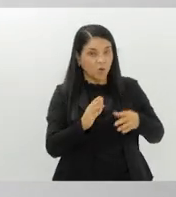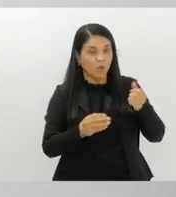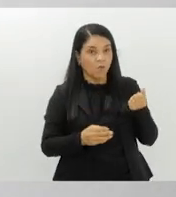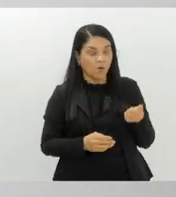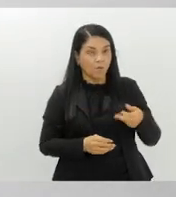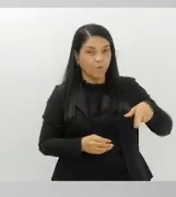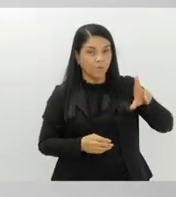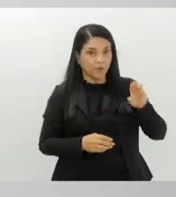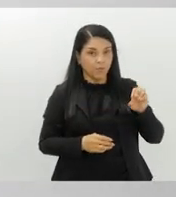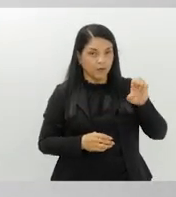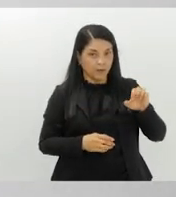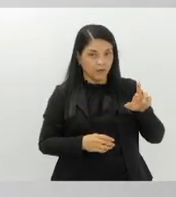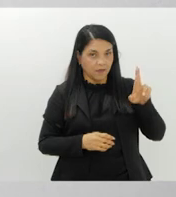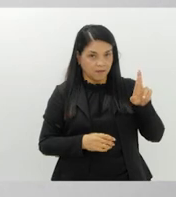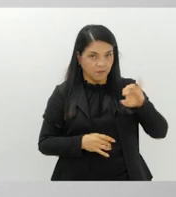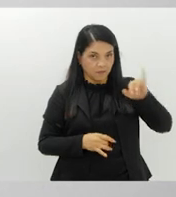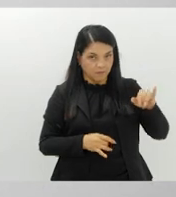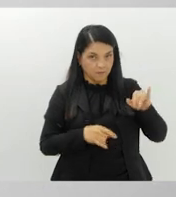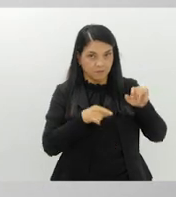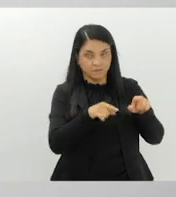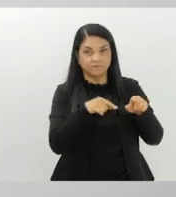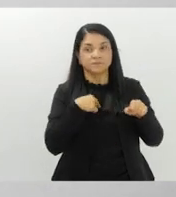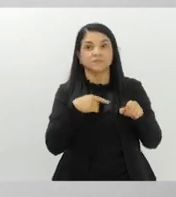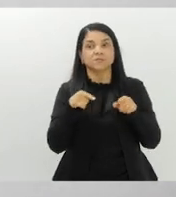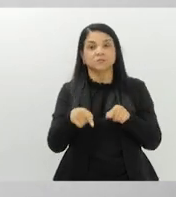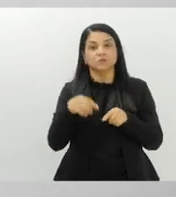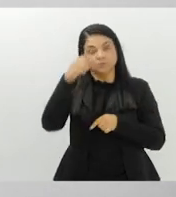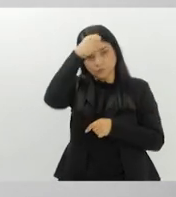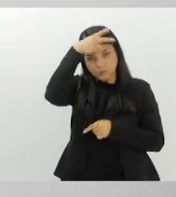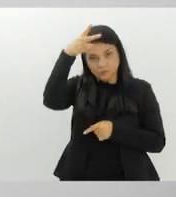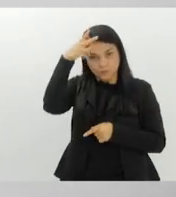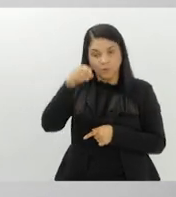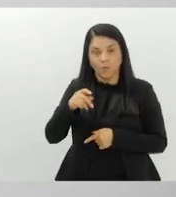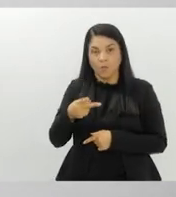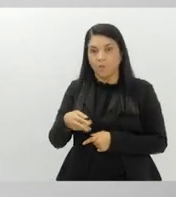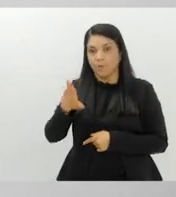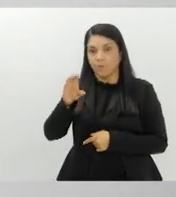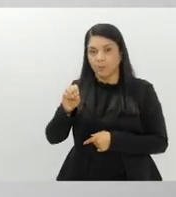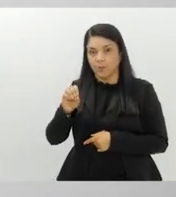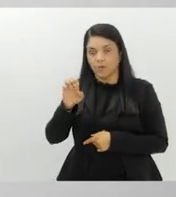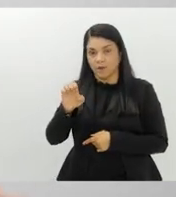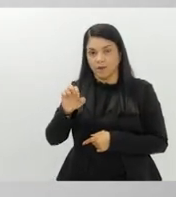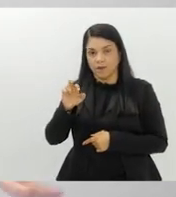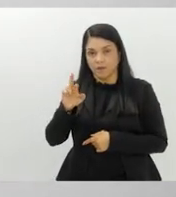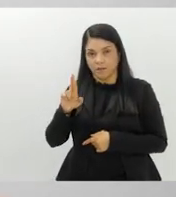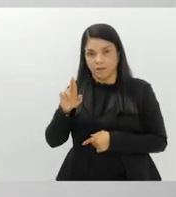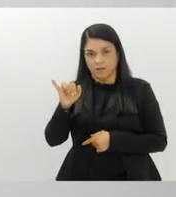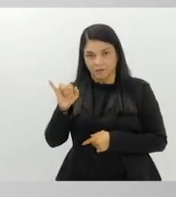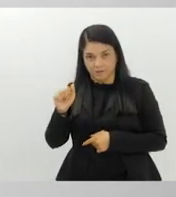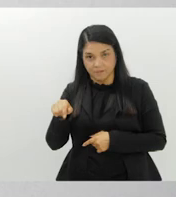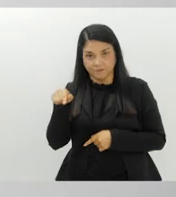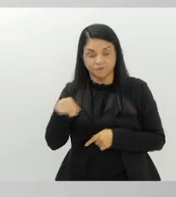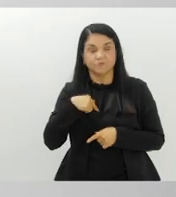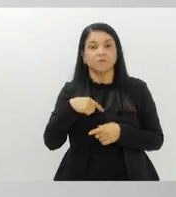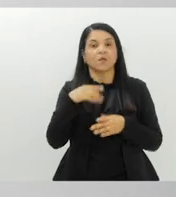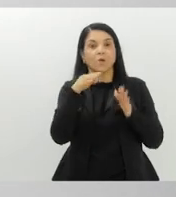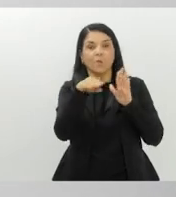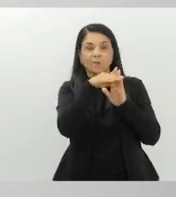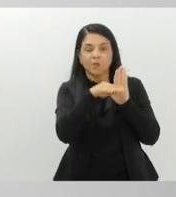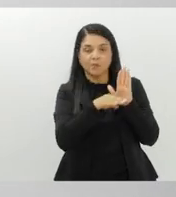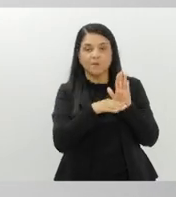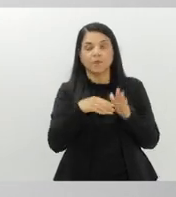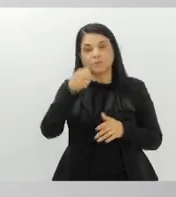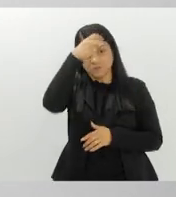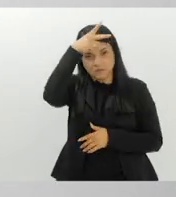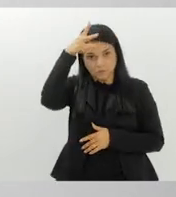municípios, a gente entra com o PROMEA, que é o Programa Municipal de Educação Ambiental. O Programa Municipal de Educação Ambiental,